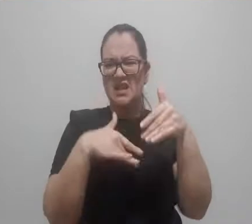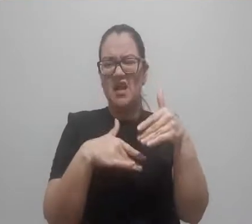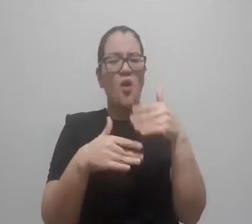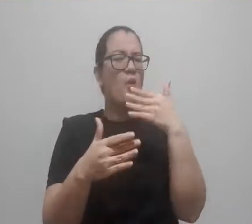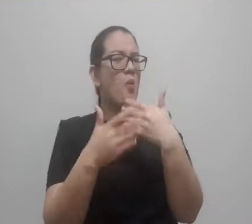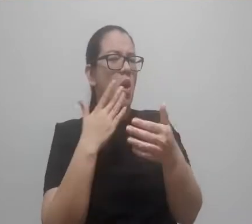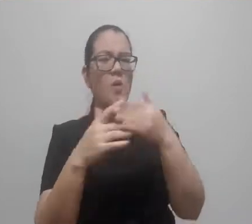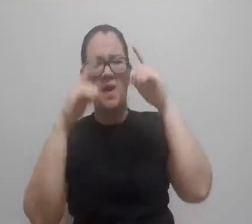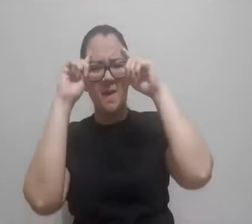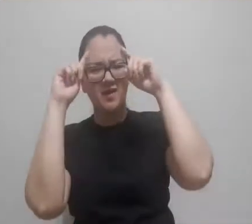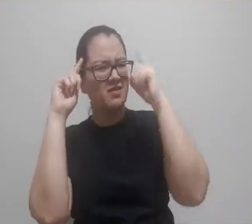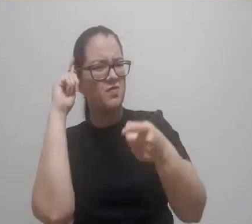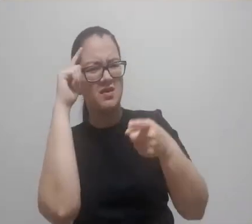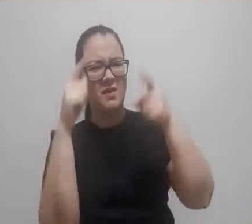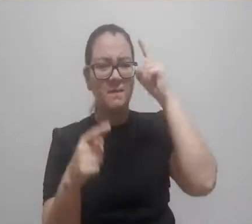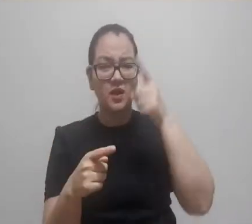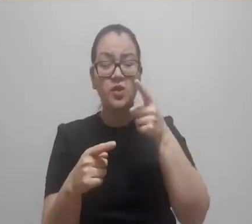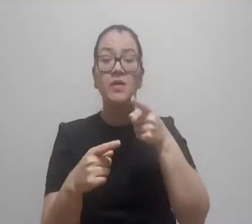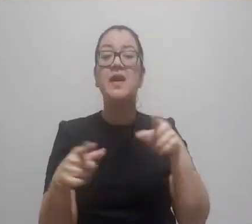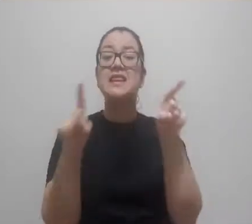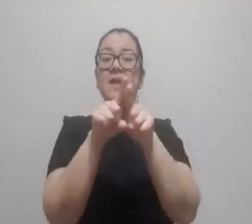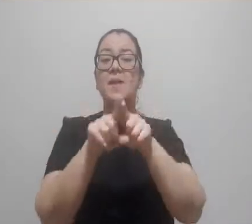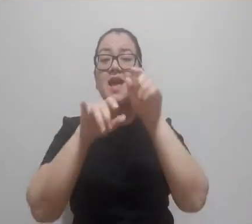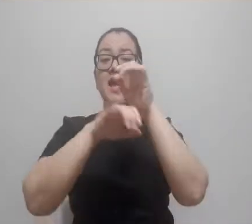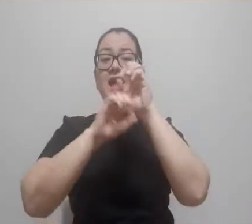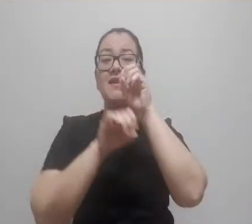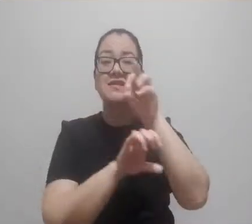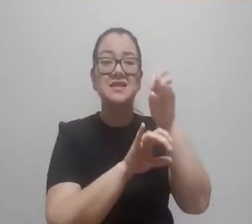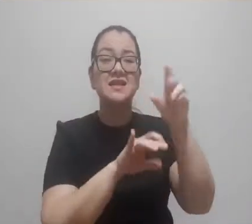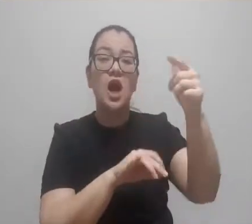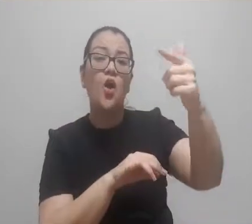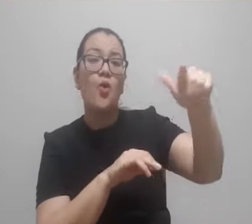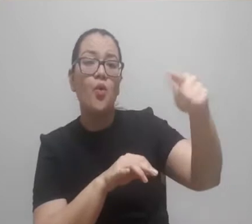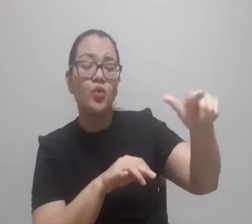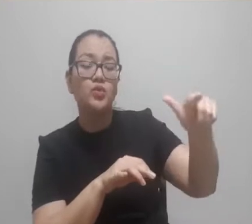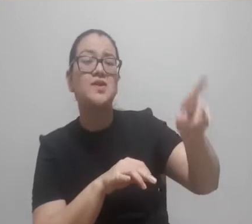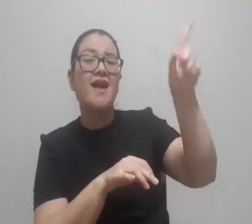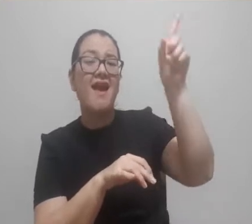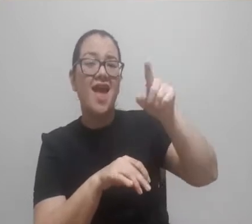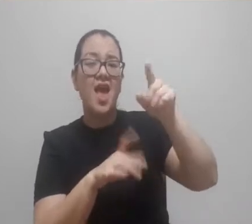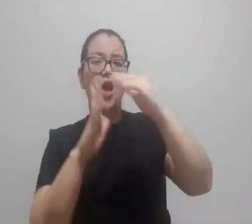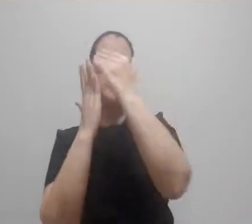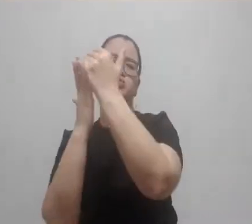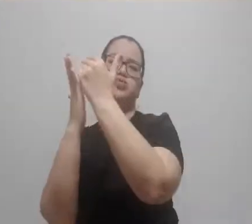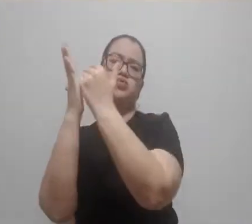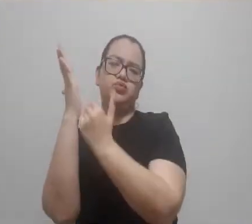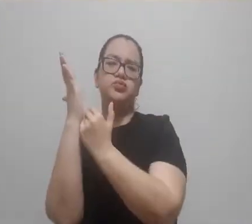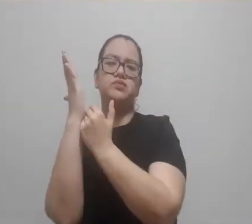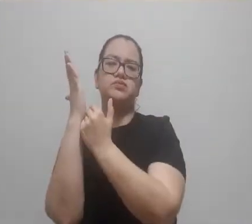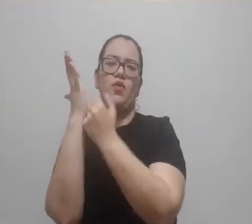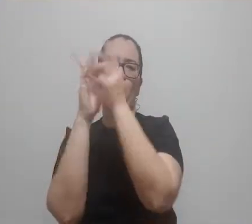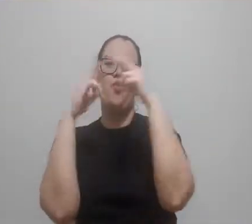e ensinar os outros a fazer o mesmo, será considerado mínimo no reino dos céus. Aquele, porém, que